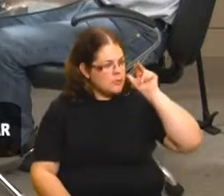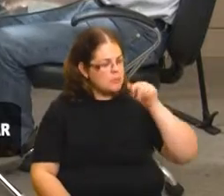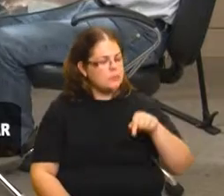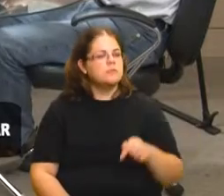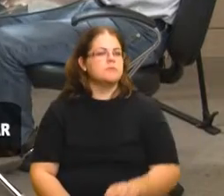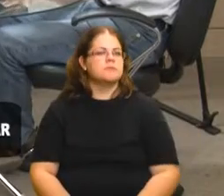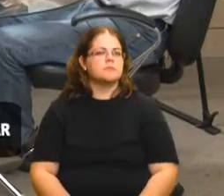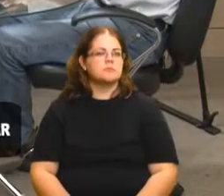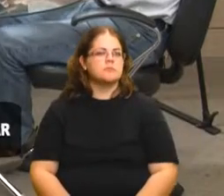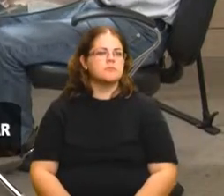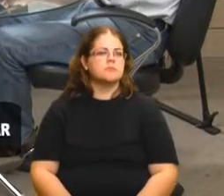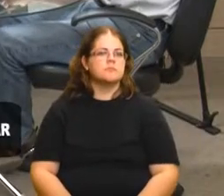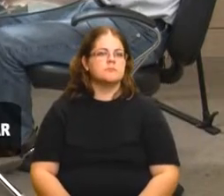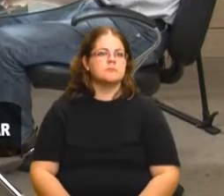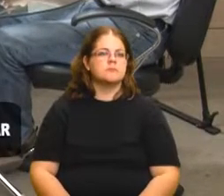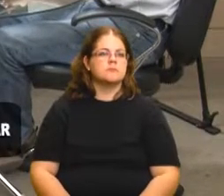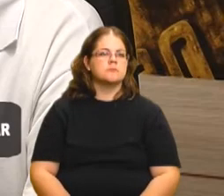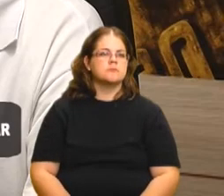de abril? 9 de abril.